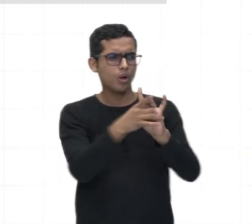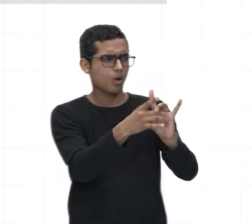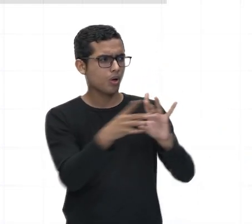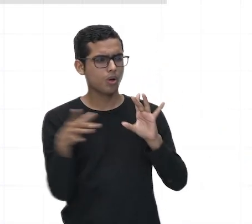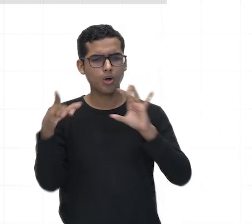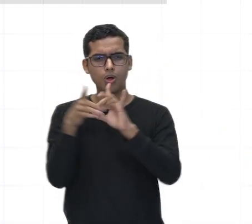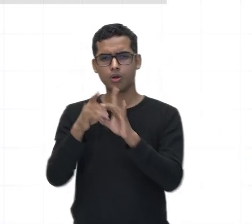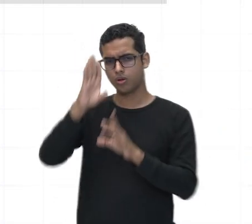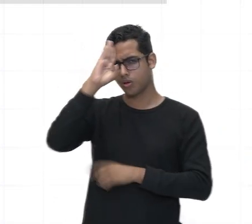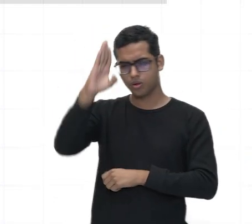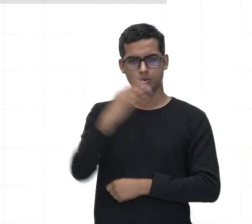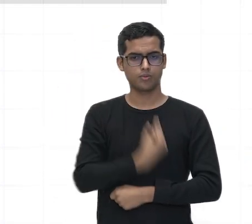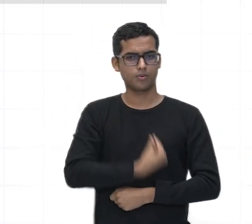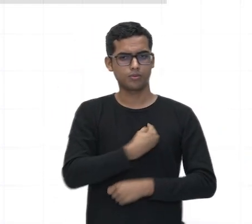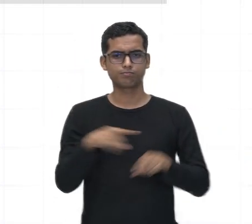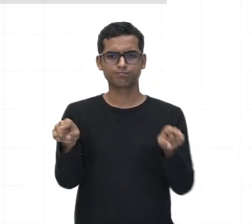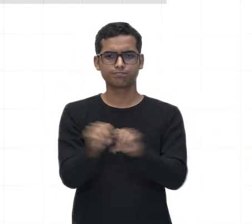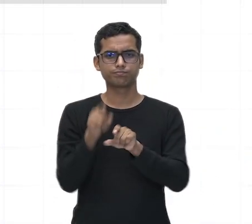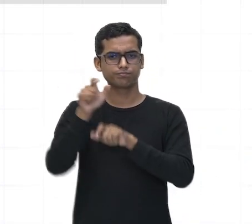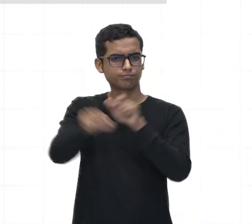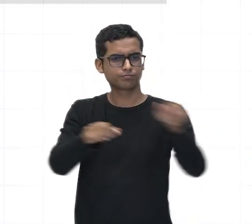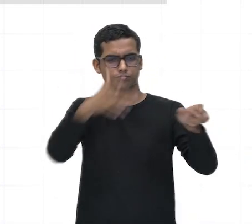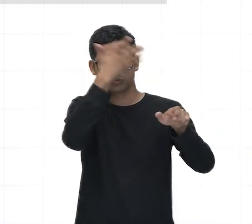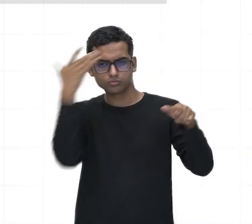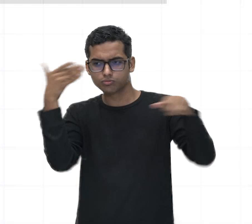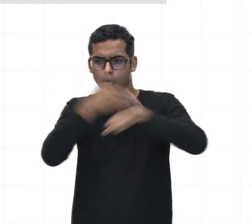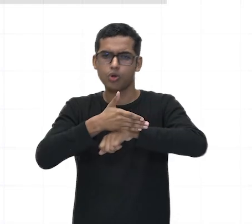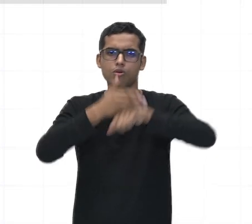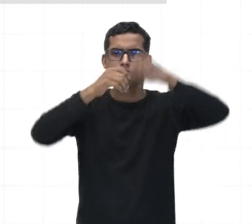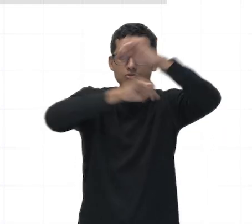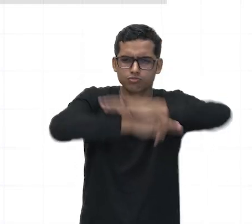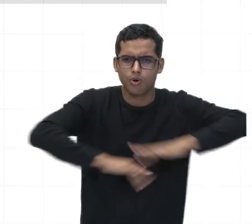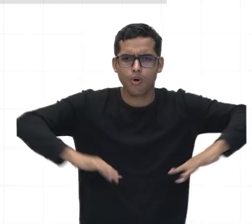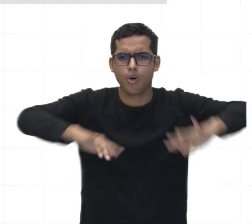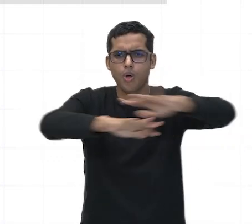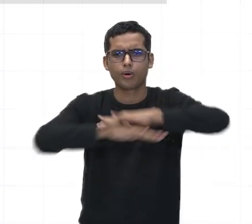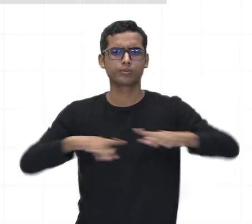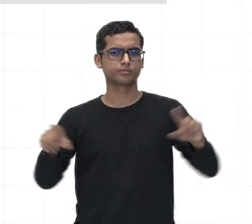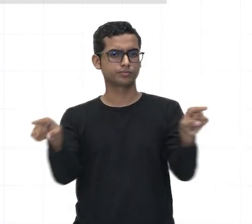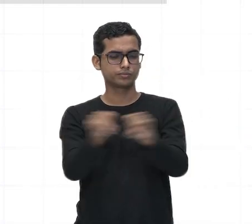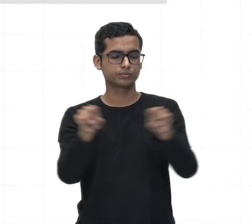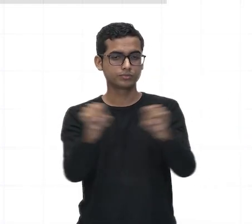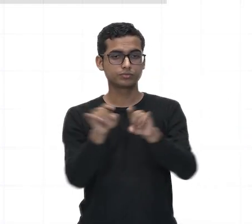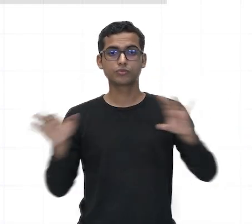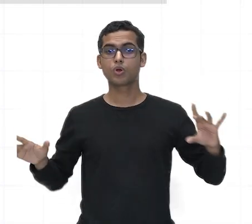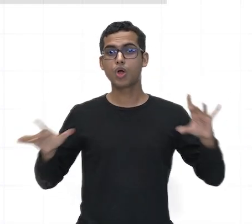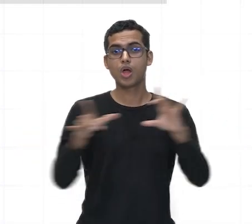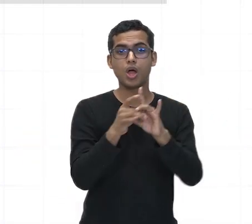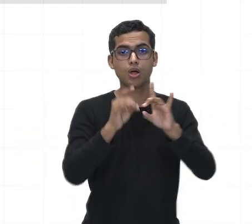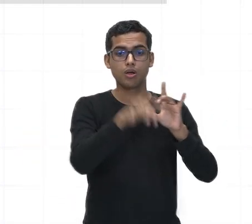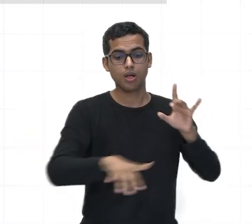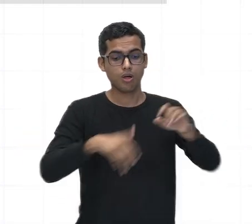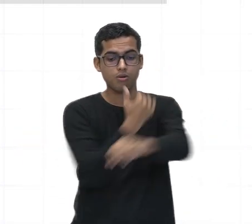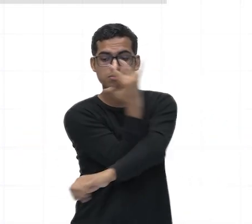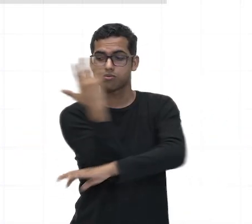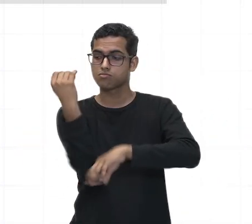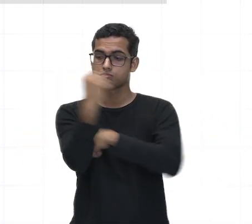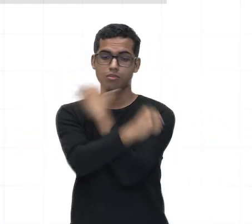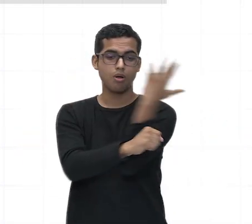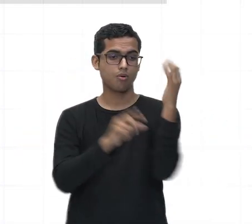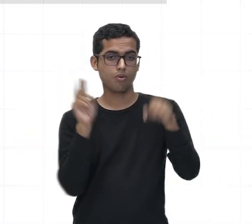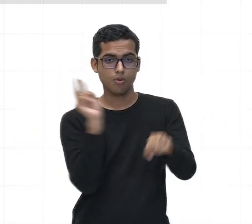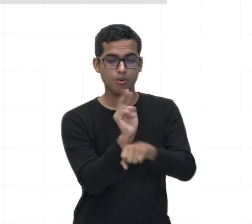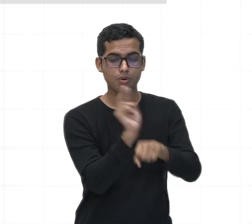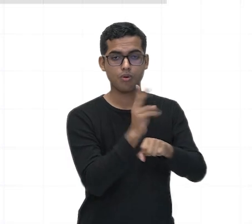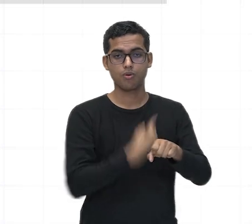à vida de seus praticantes, né? E ligados também ao meio ambiente em que